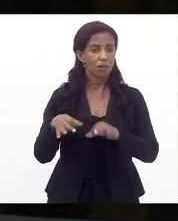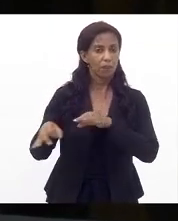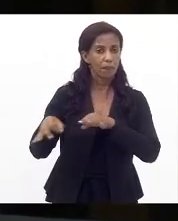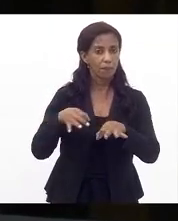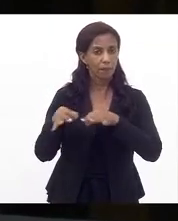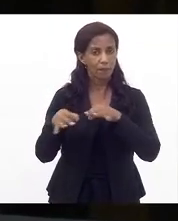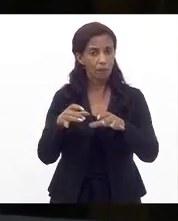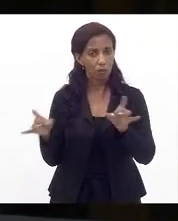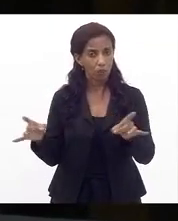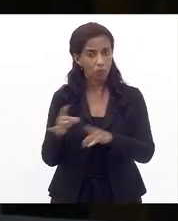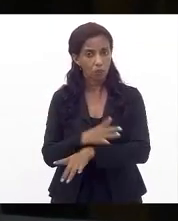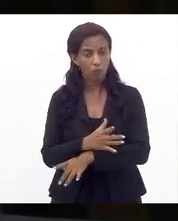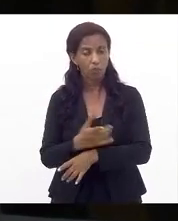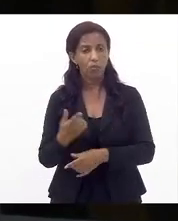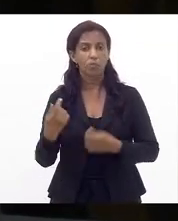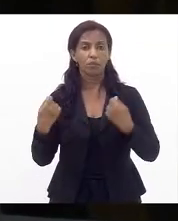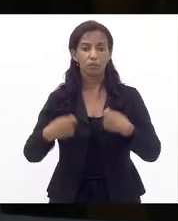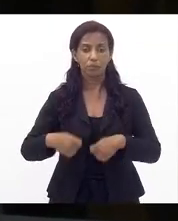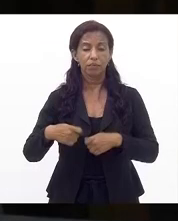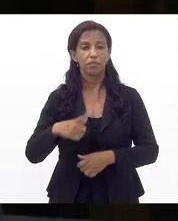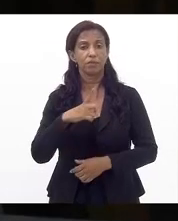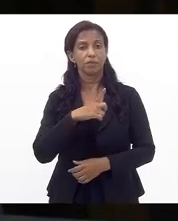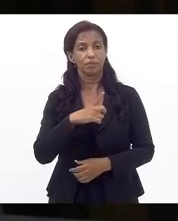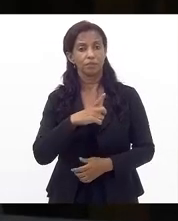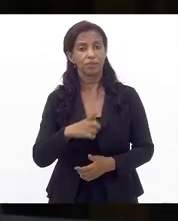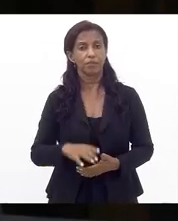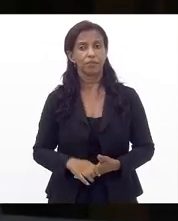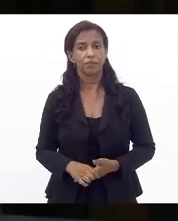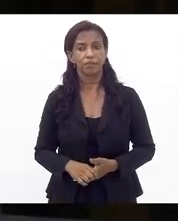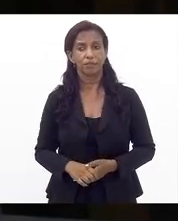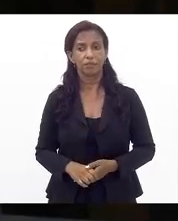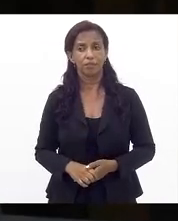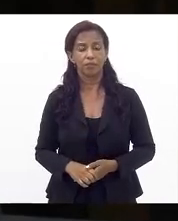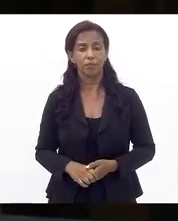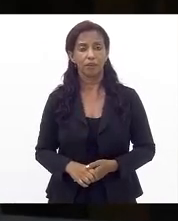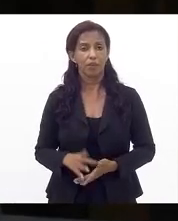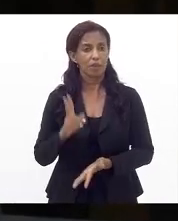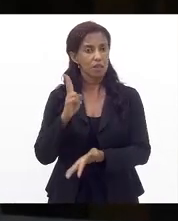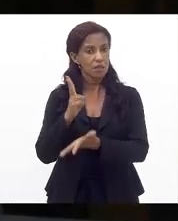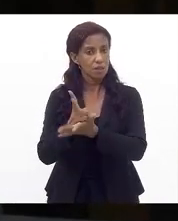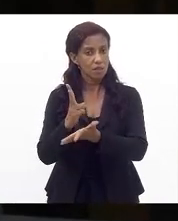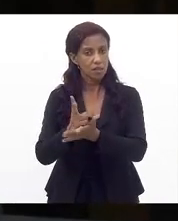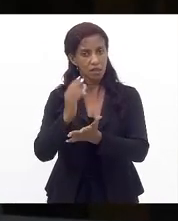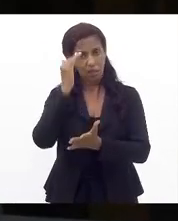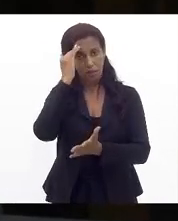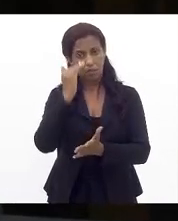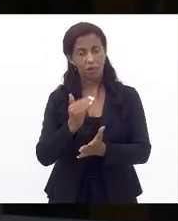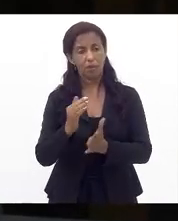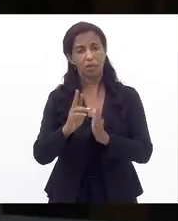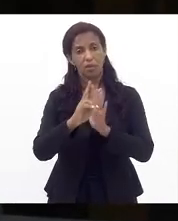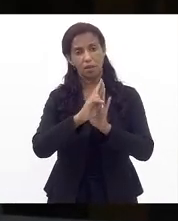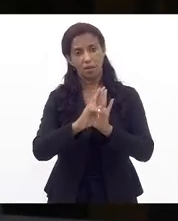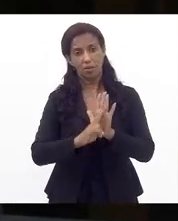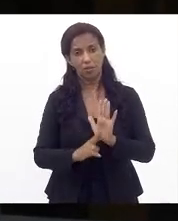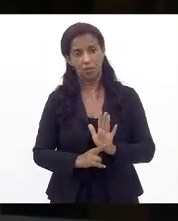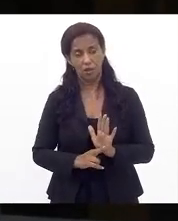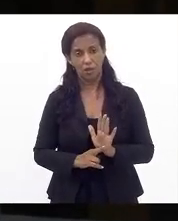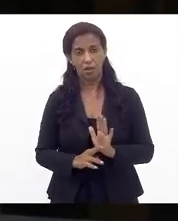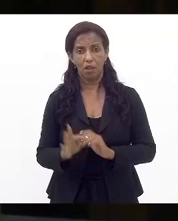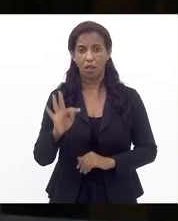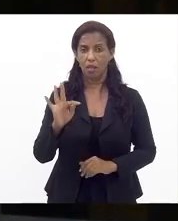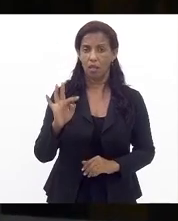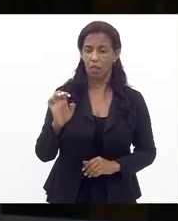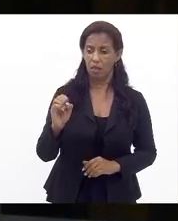plano homologado nós teremos que a seguir as regras que estão estabelecidas o